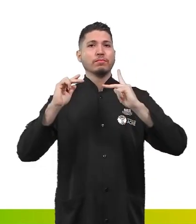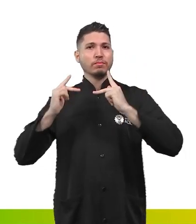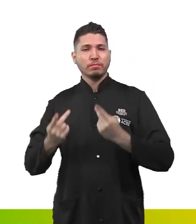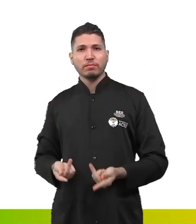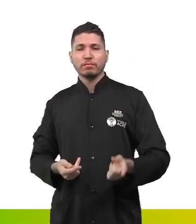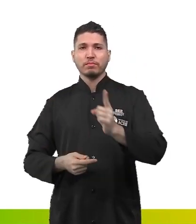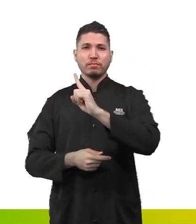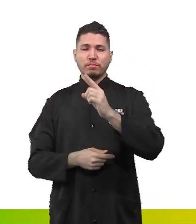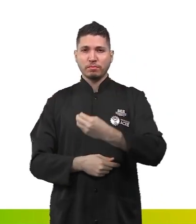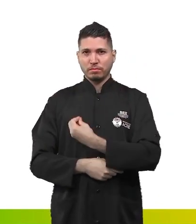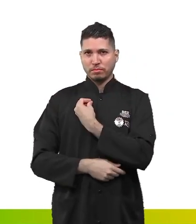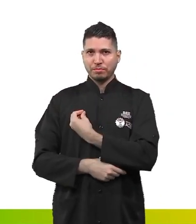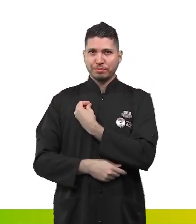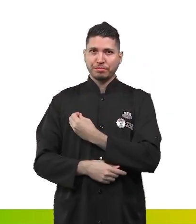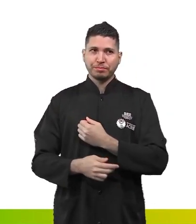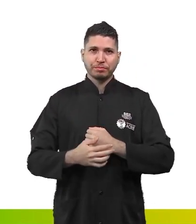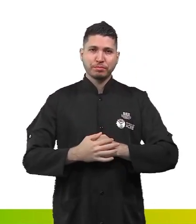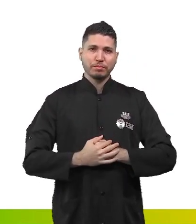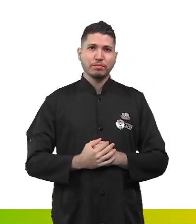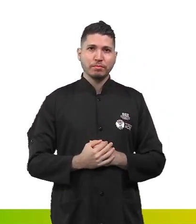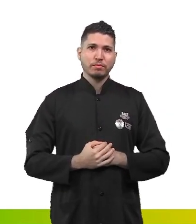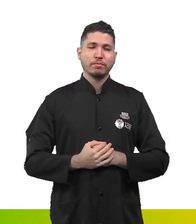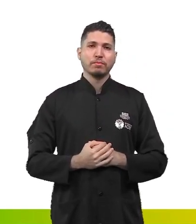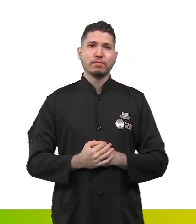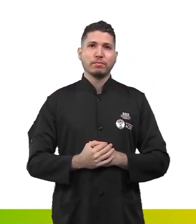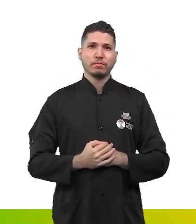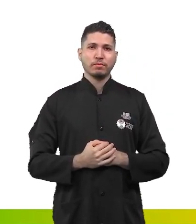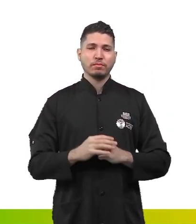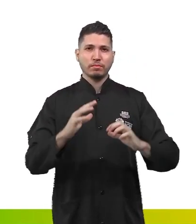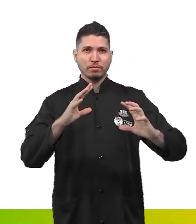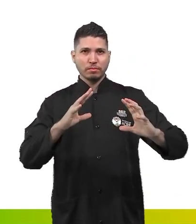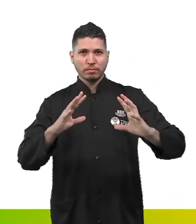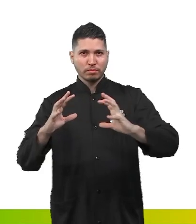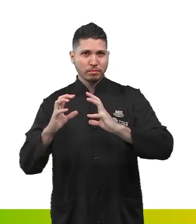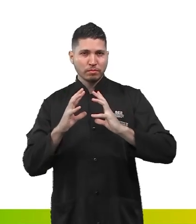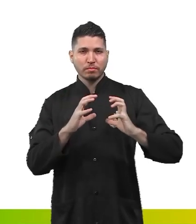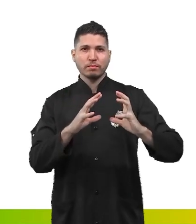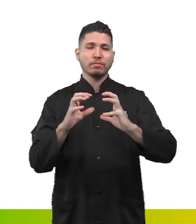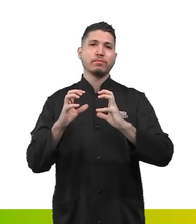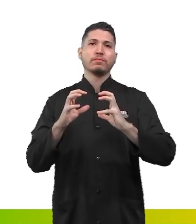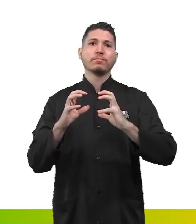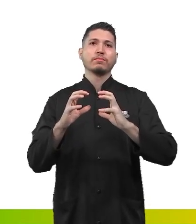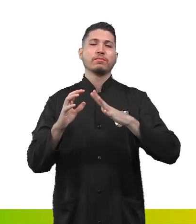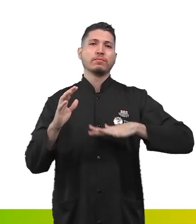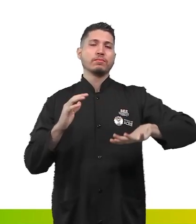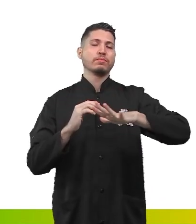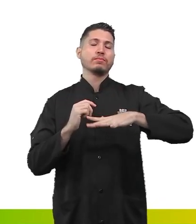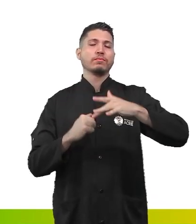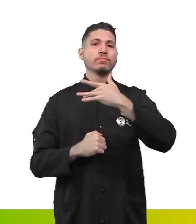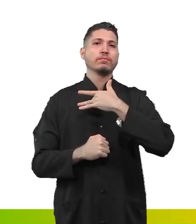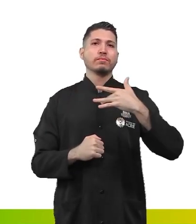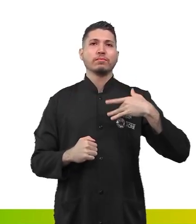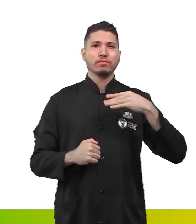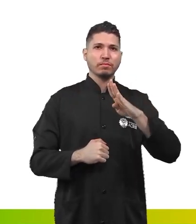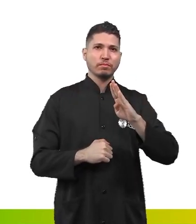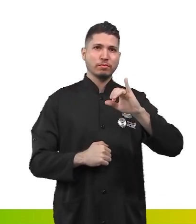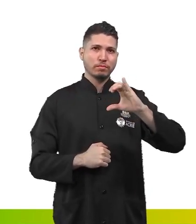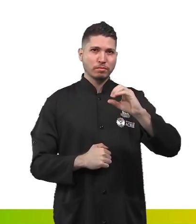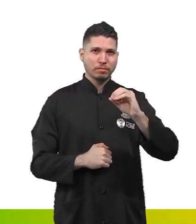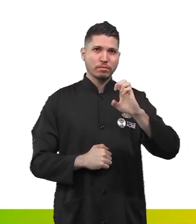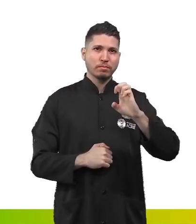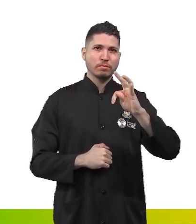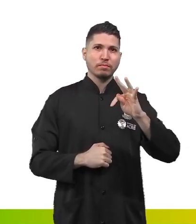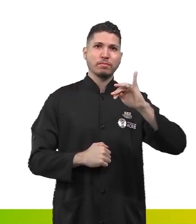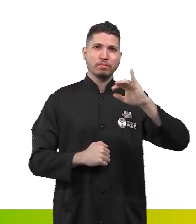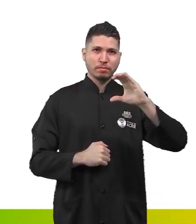Para a abordagem de conflitos morais e dilemas éticos na saúde, a bioética se sustenta em